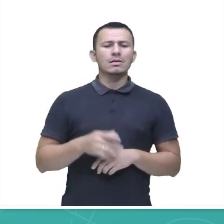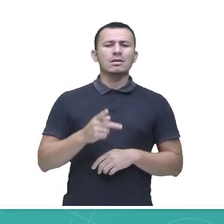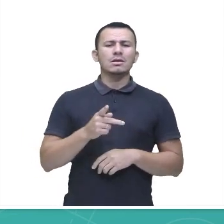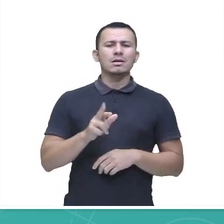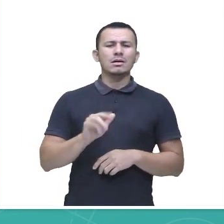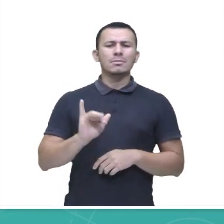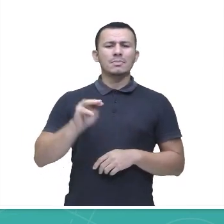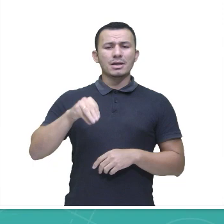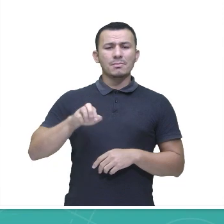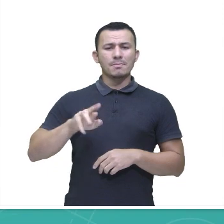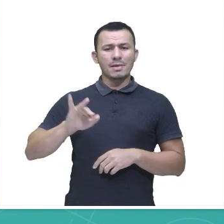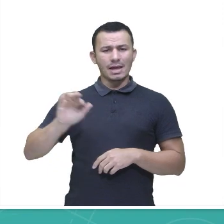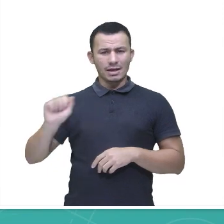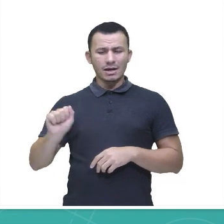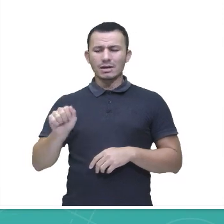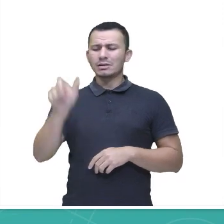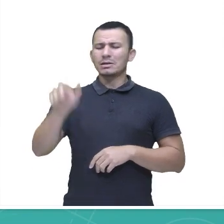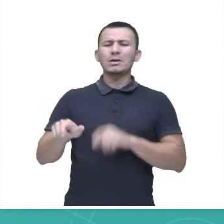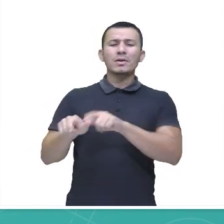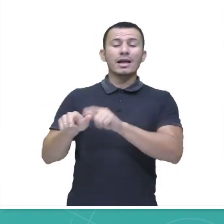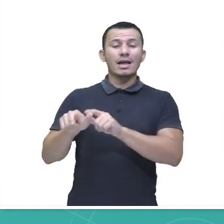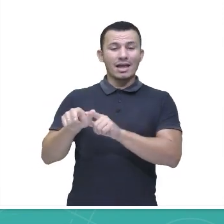o substantivo pessoa.